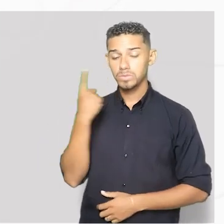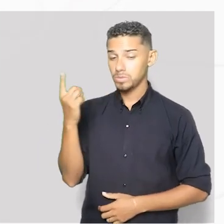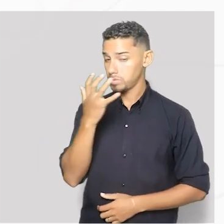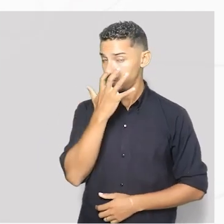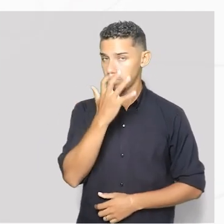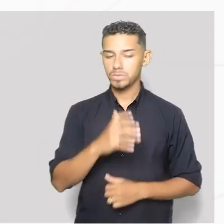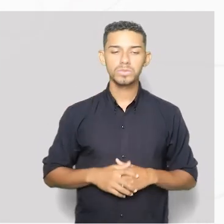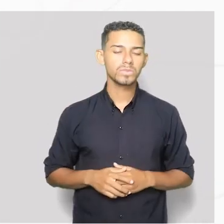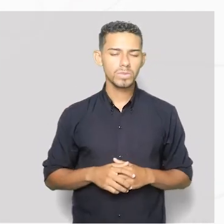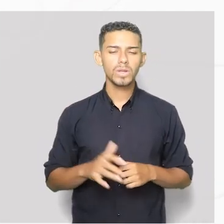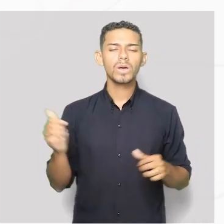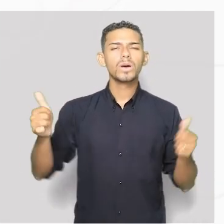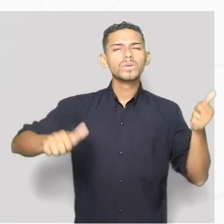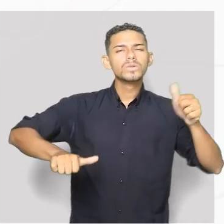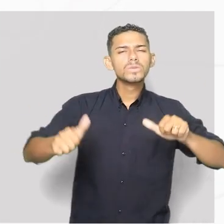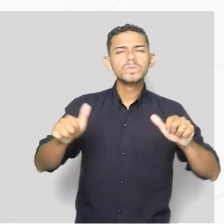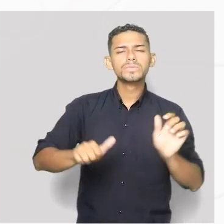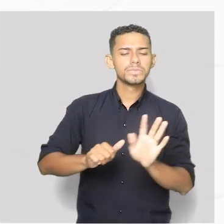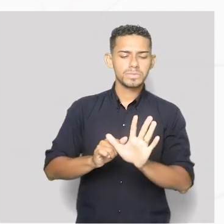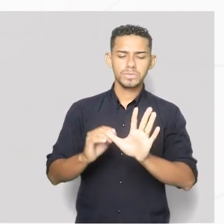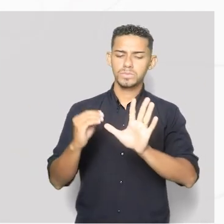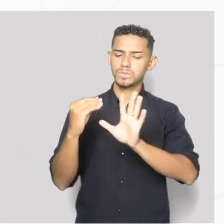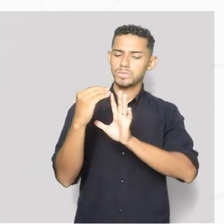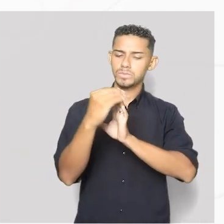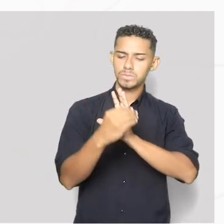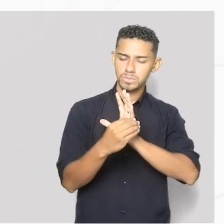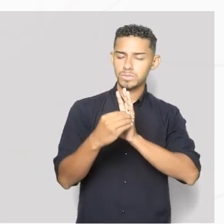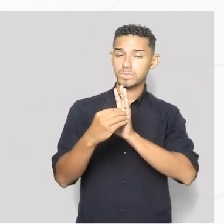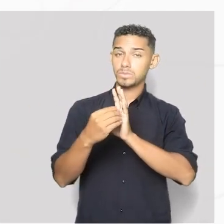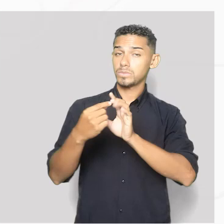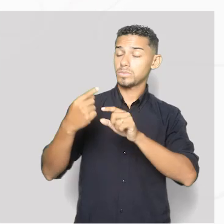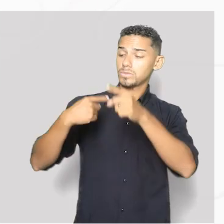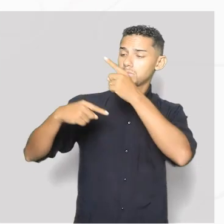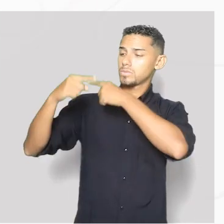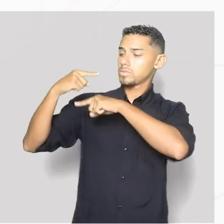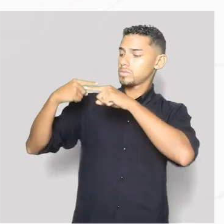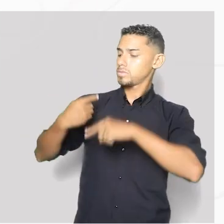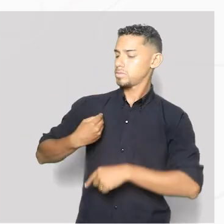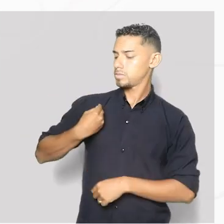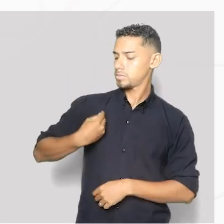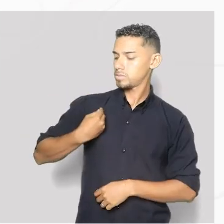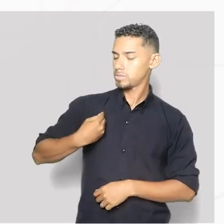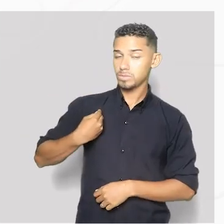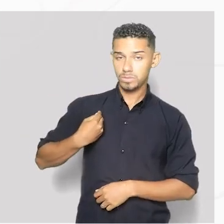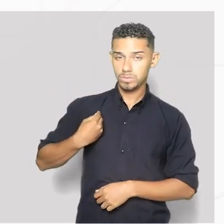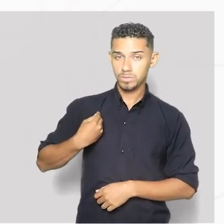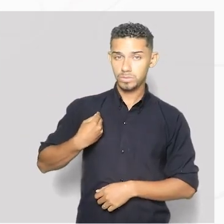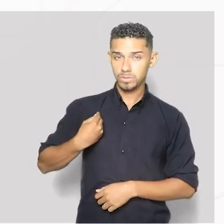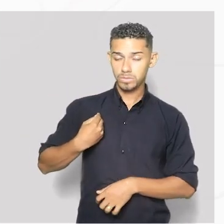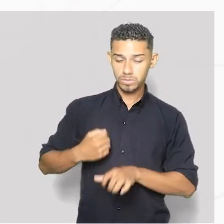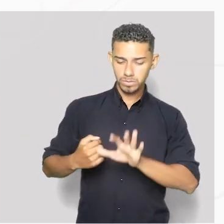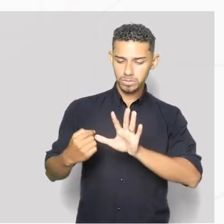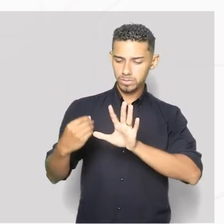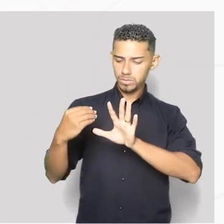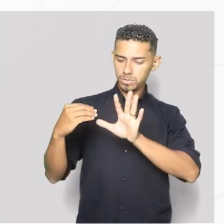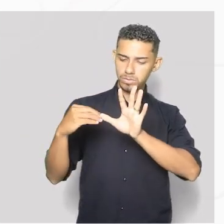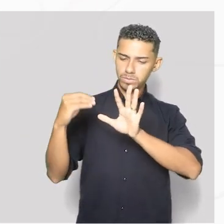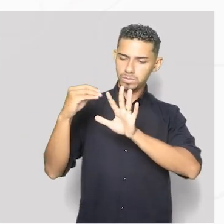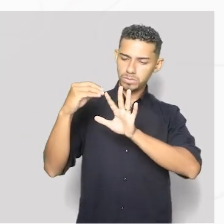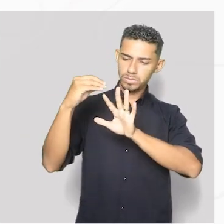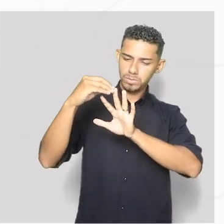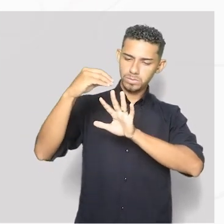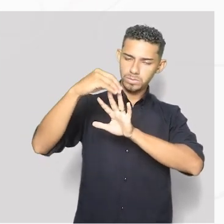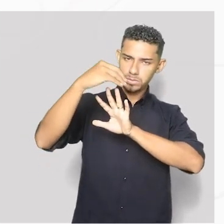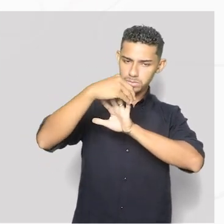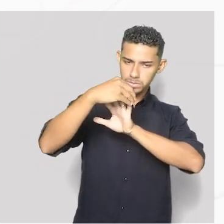Observa. Examine a árvore filogenética apresentada. Então, observa aí comigo essa árvore filogenética.